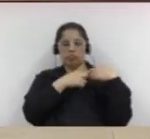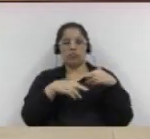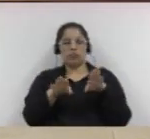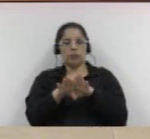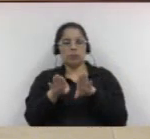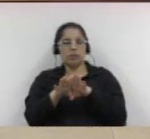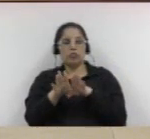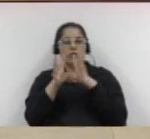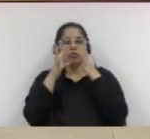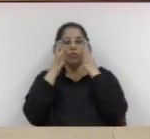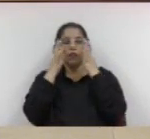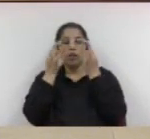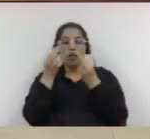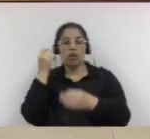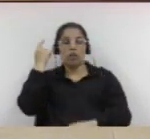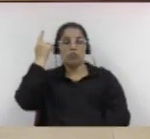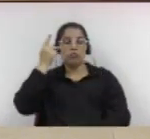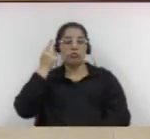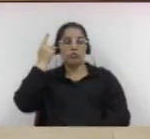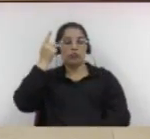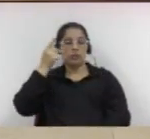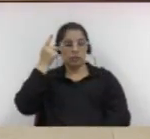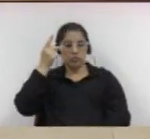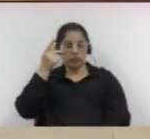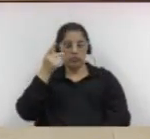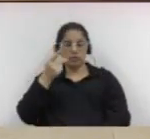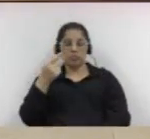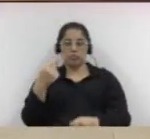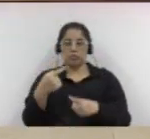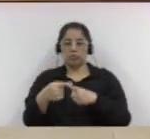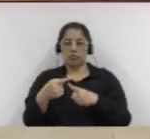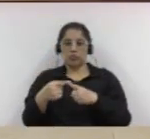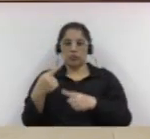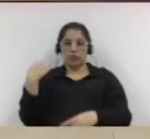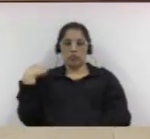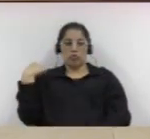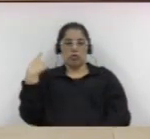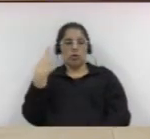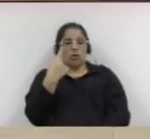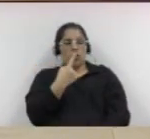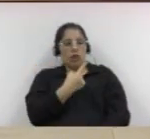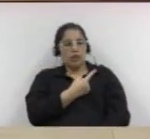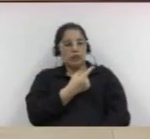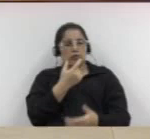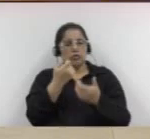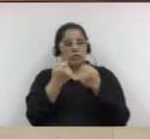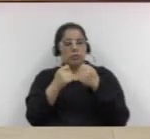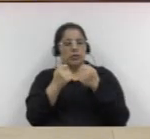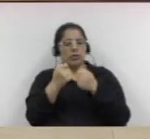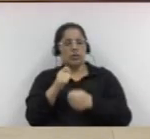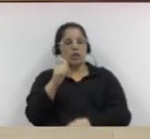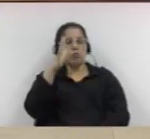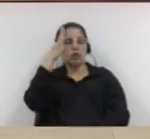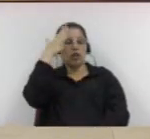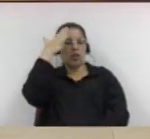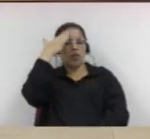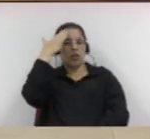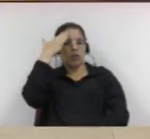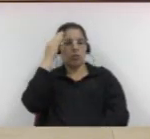os vereadores para a discussão, para que nós possamos entender o que está